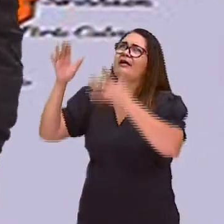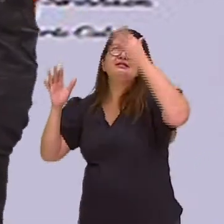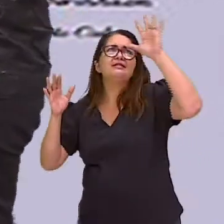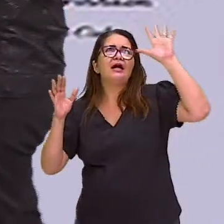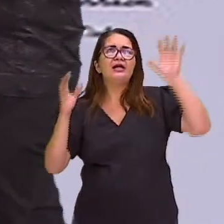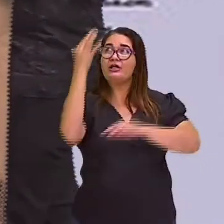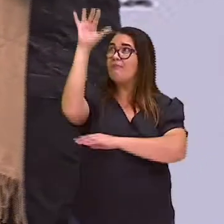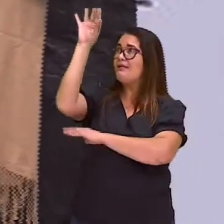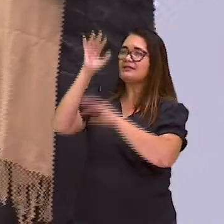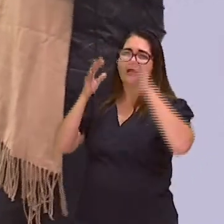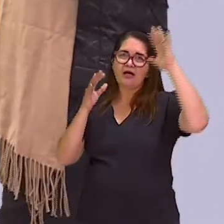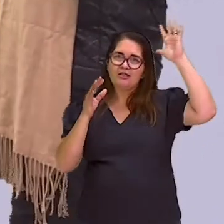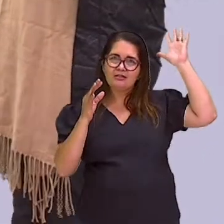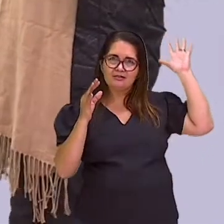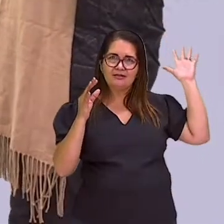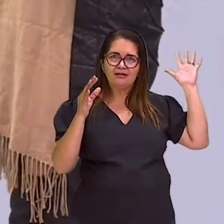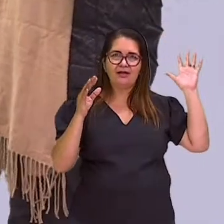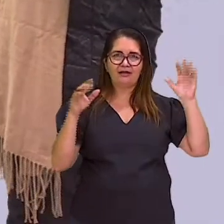aqui no nosso mapa.